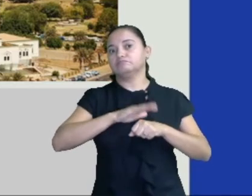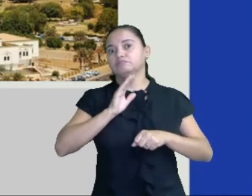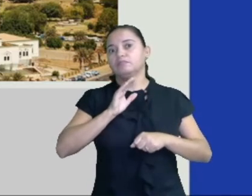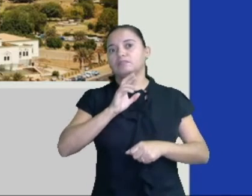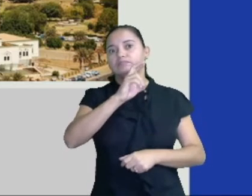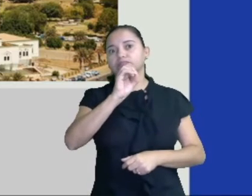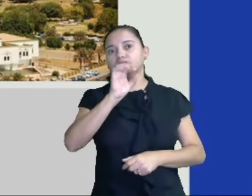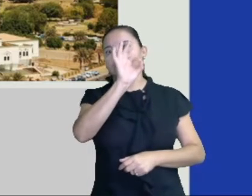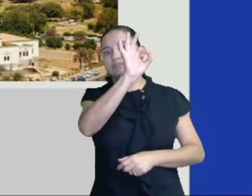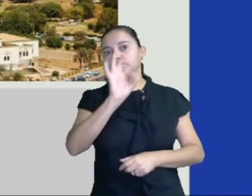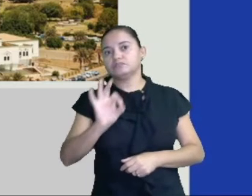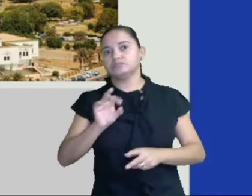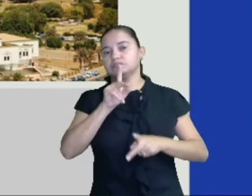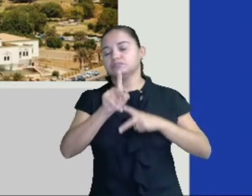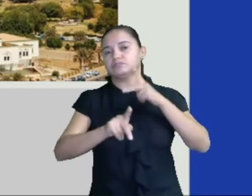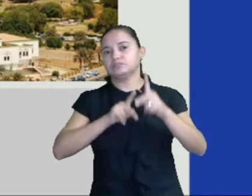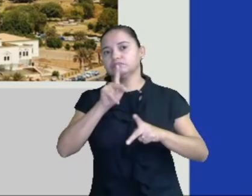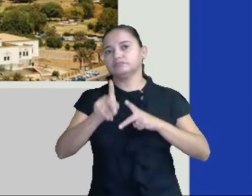indústrias têxteis,